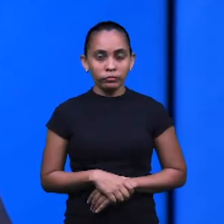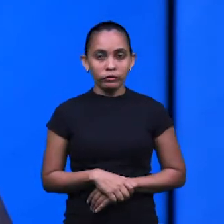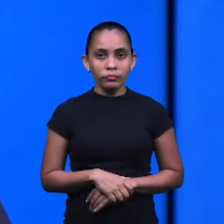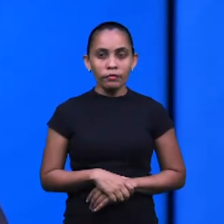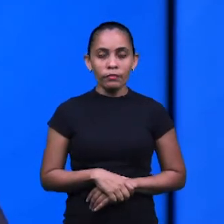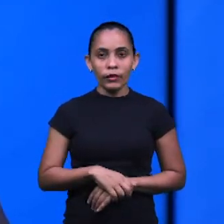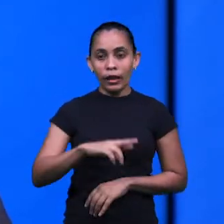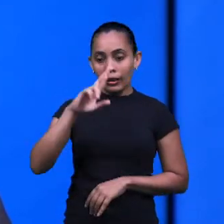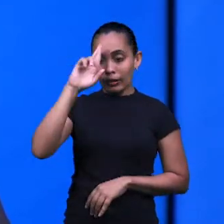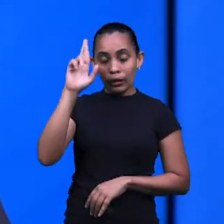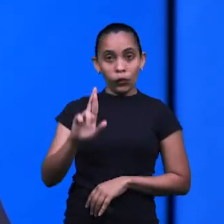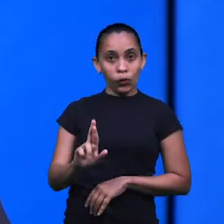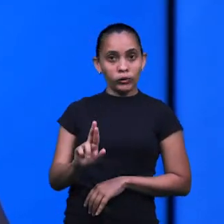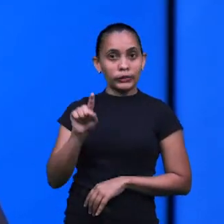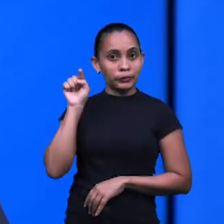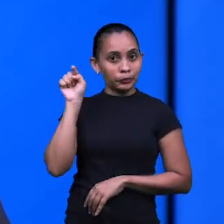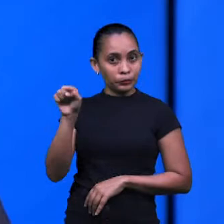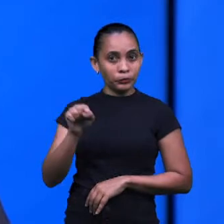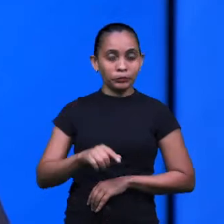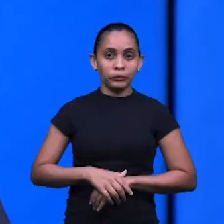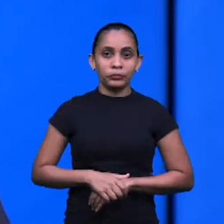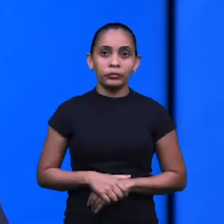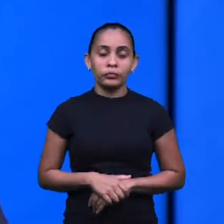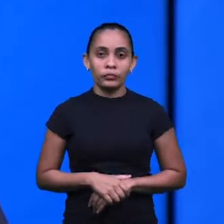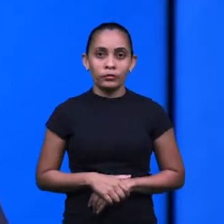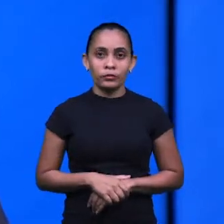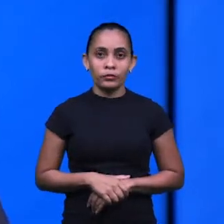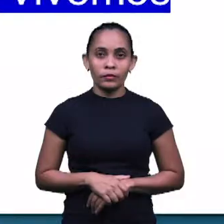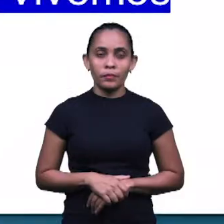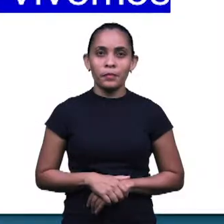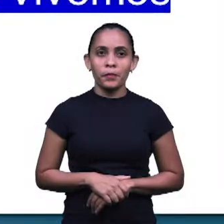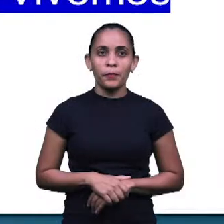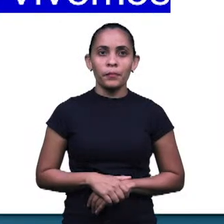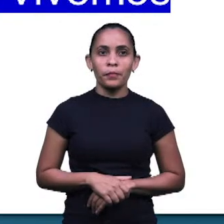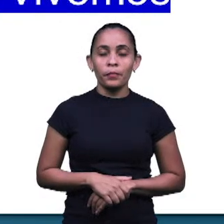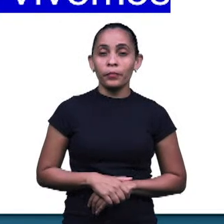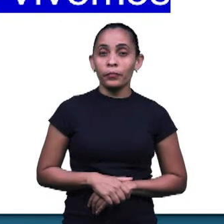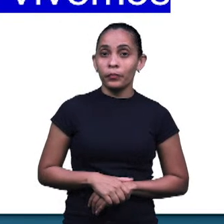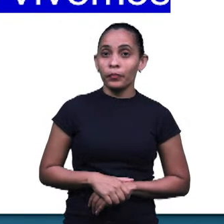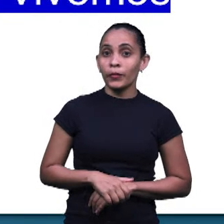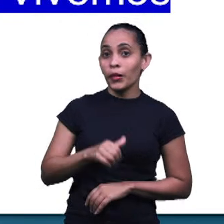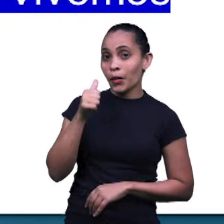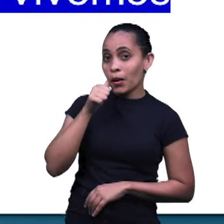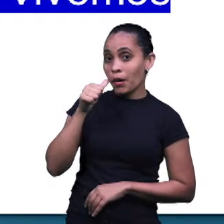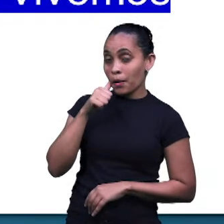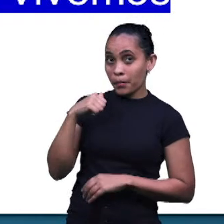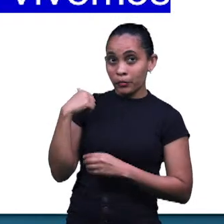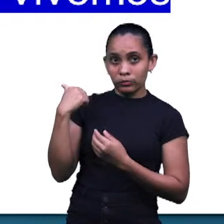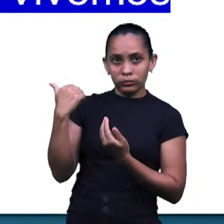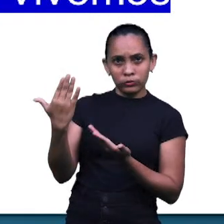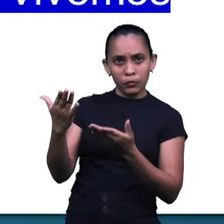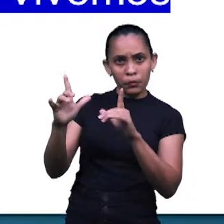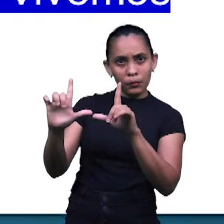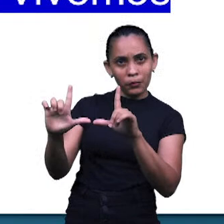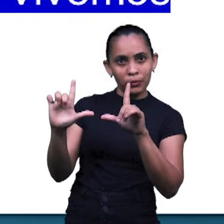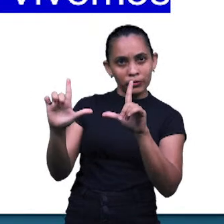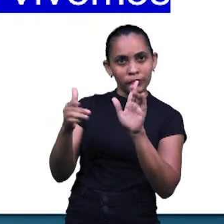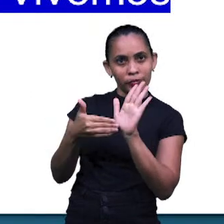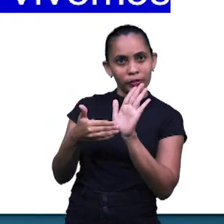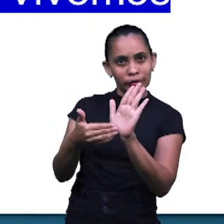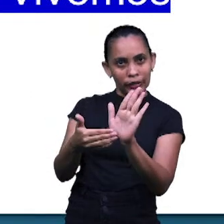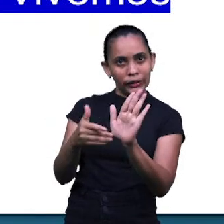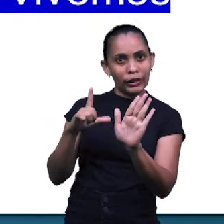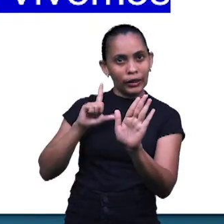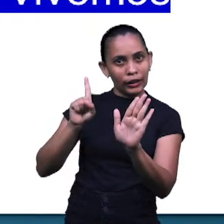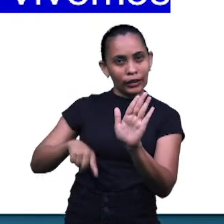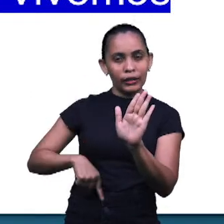irmã é a irmã Nadezhda Bakareva. A nossa irmã, ela pertence a